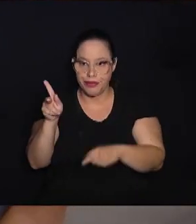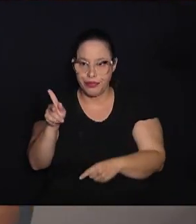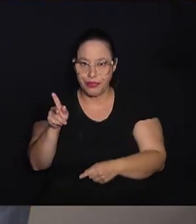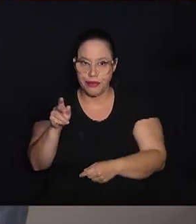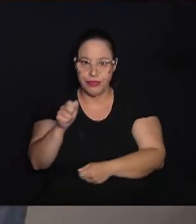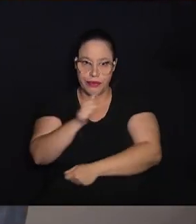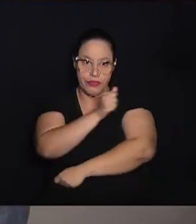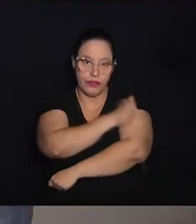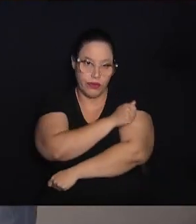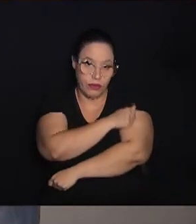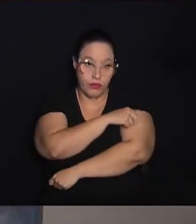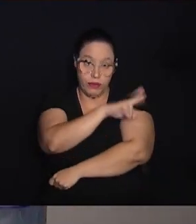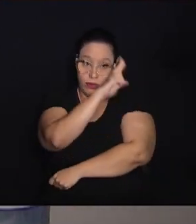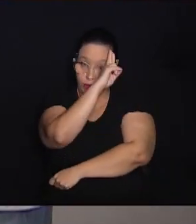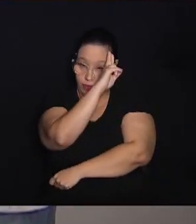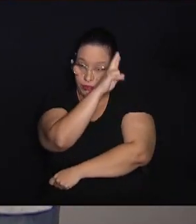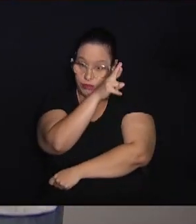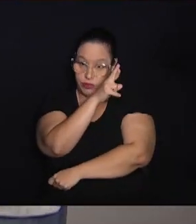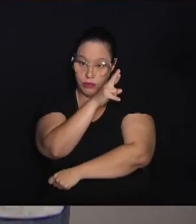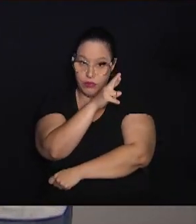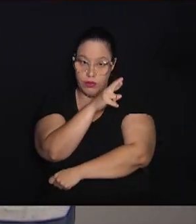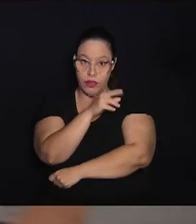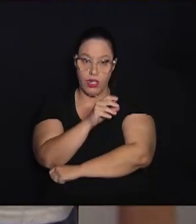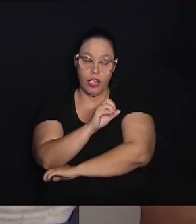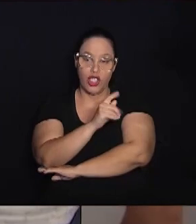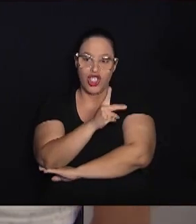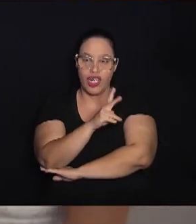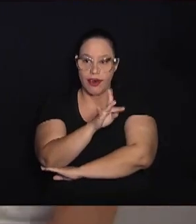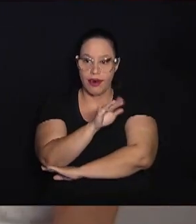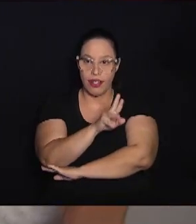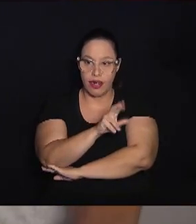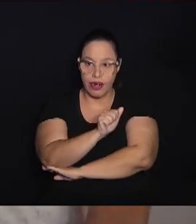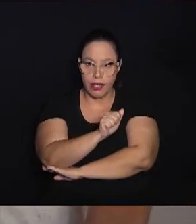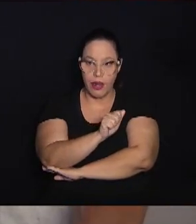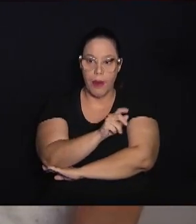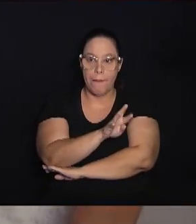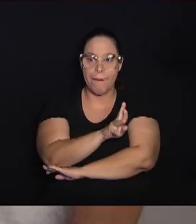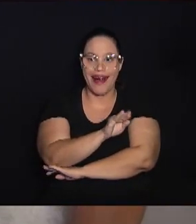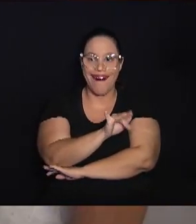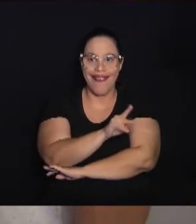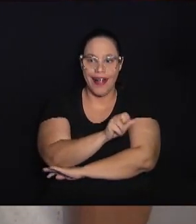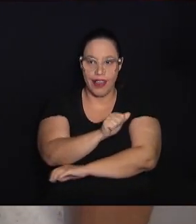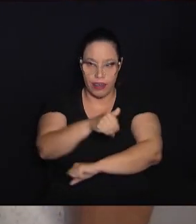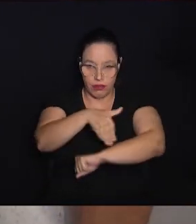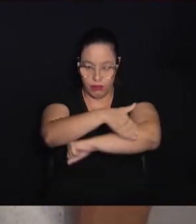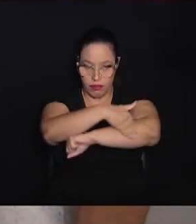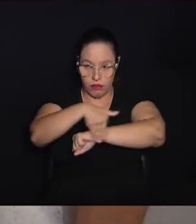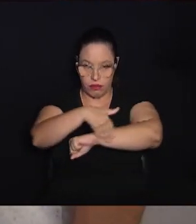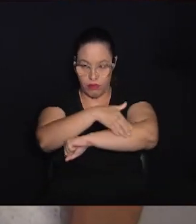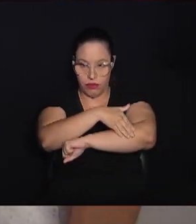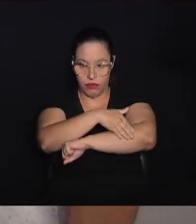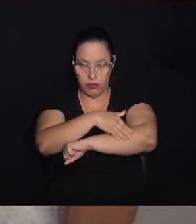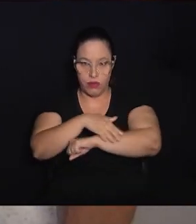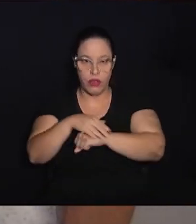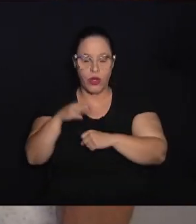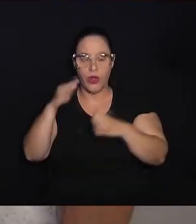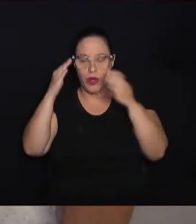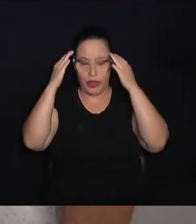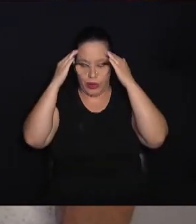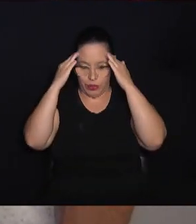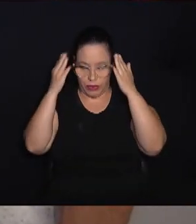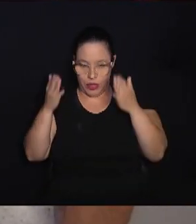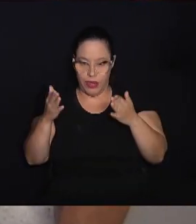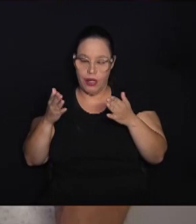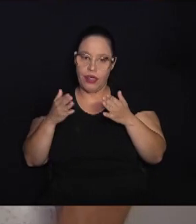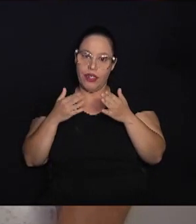uma escola de desenho aqui no bairro Chácara da Barra Ricardo muito obrigada pela sua participação aqui com a gente no estúdio Câmara pra